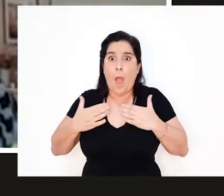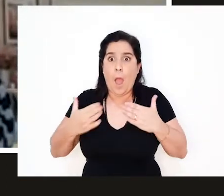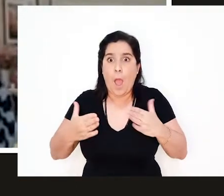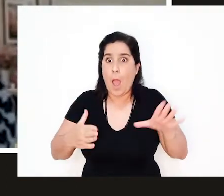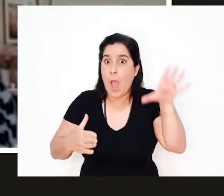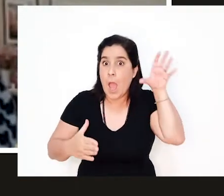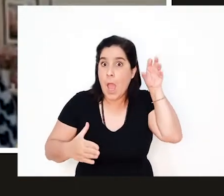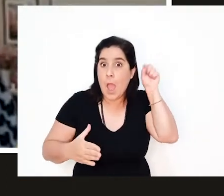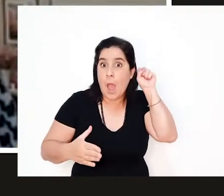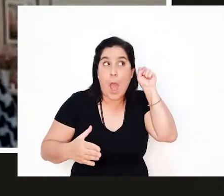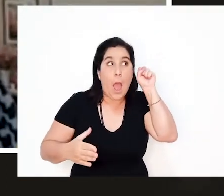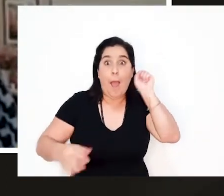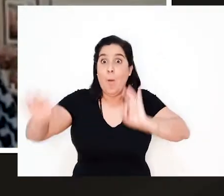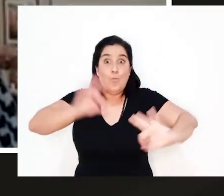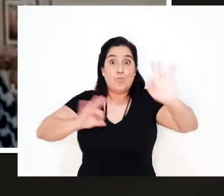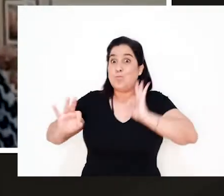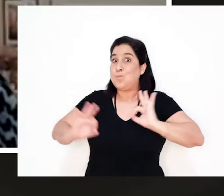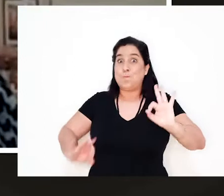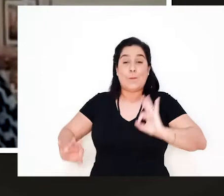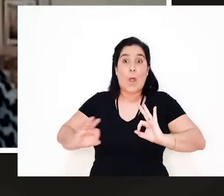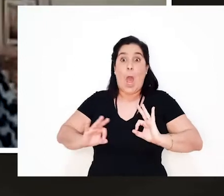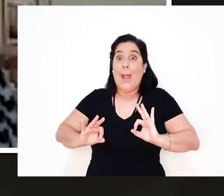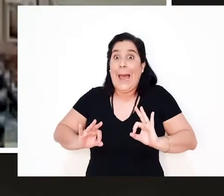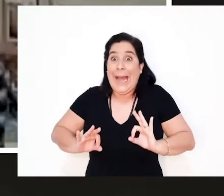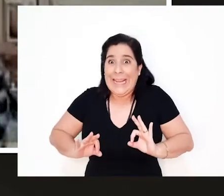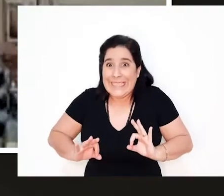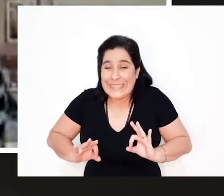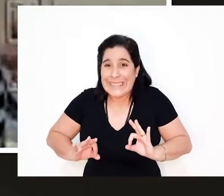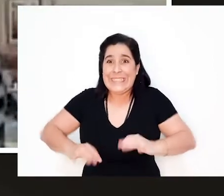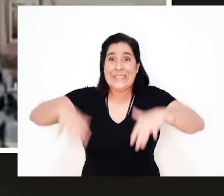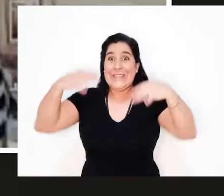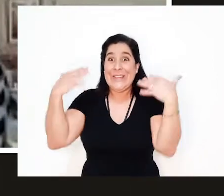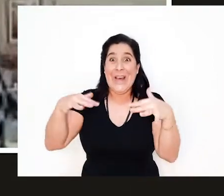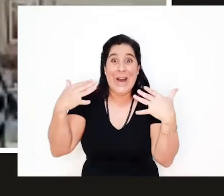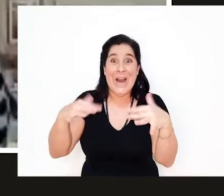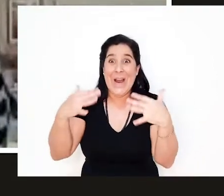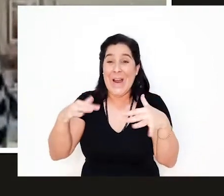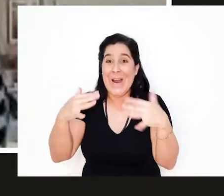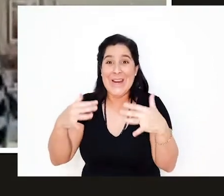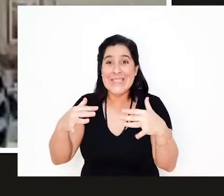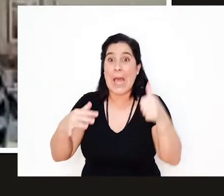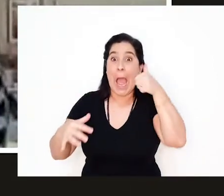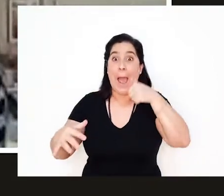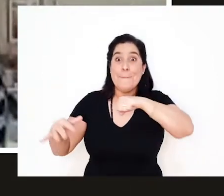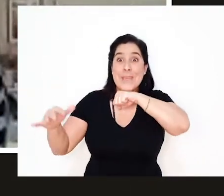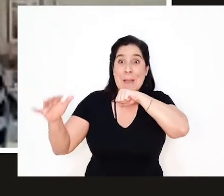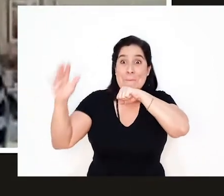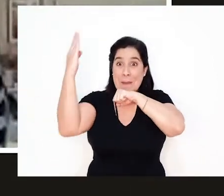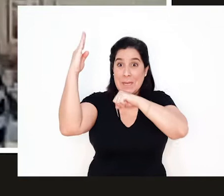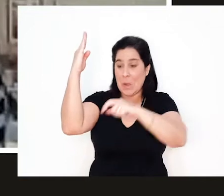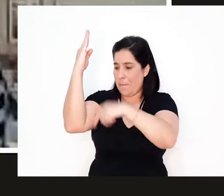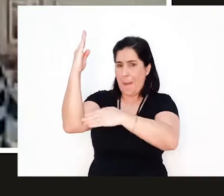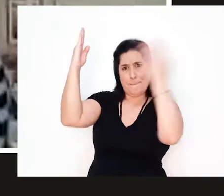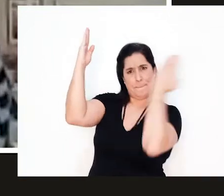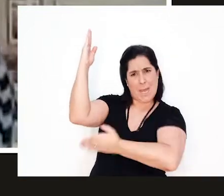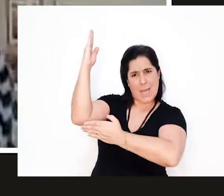repente, nós ouvimos o esturro de uma onça bem perto. Eu não posso esquecer a agilidade com que a minha mãe